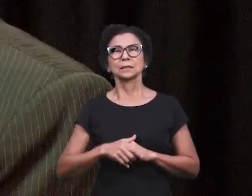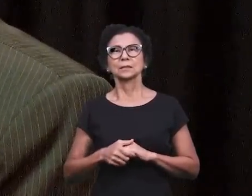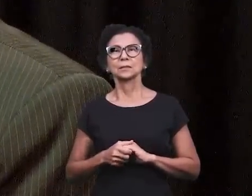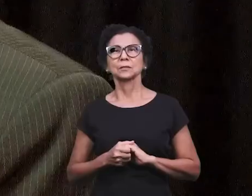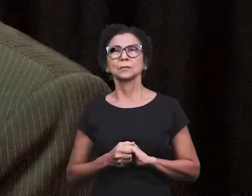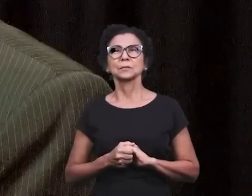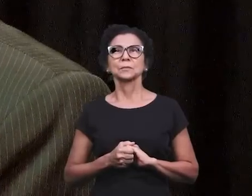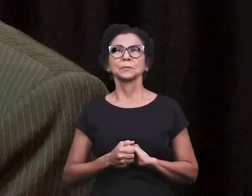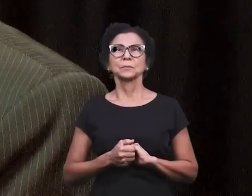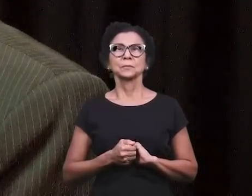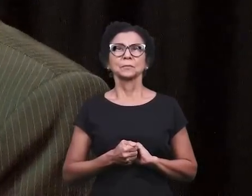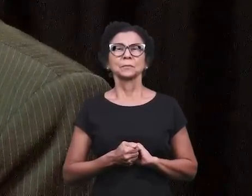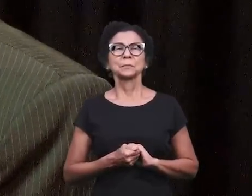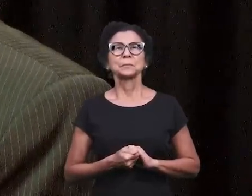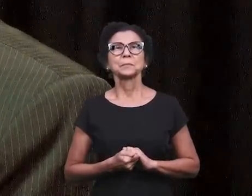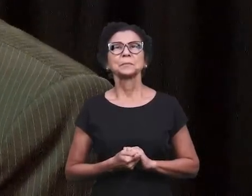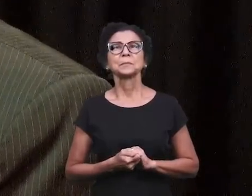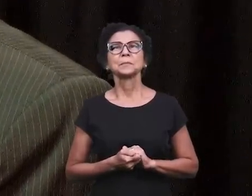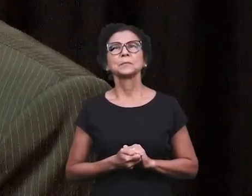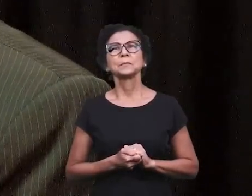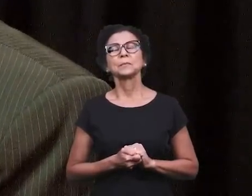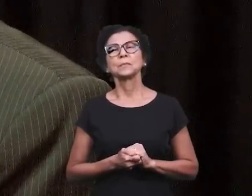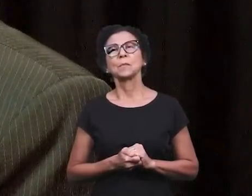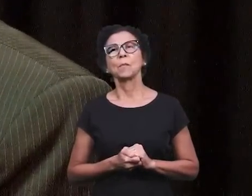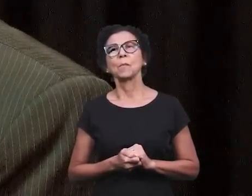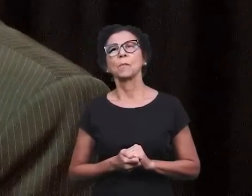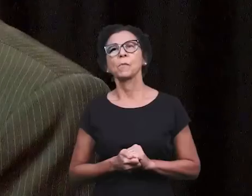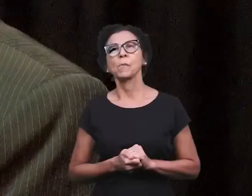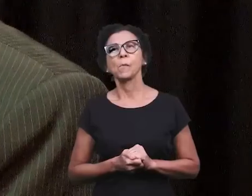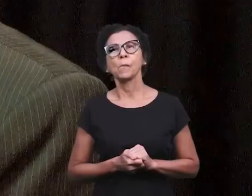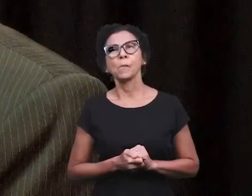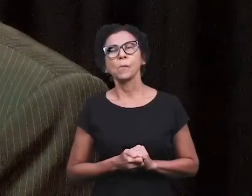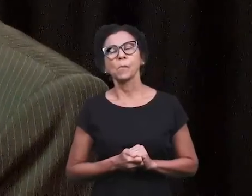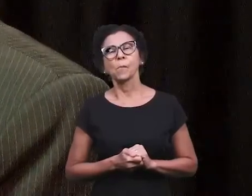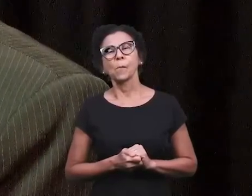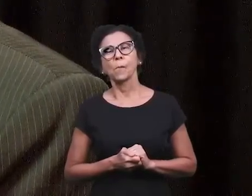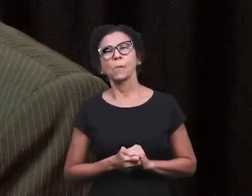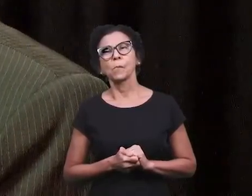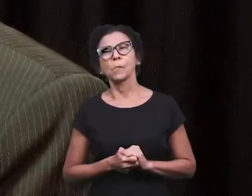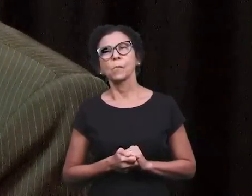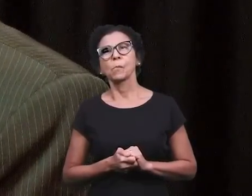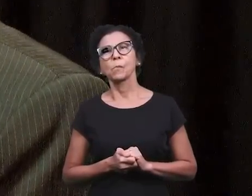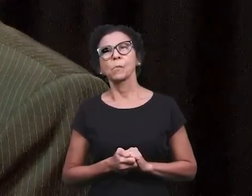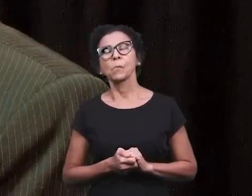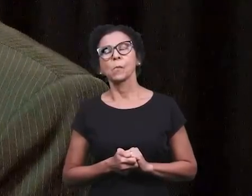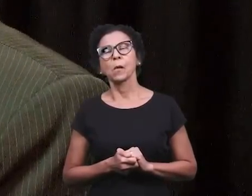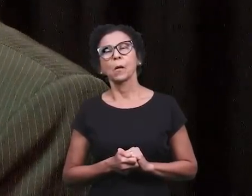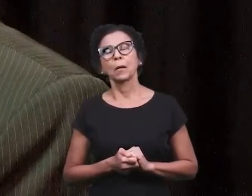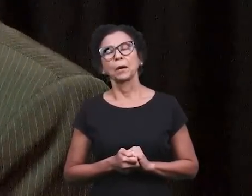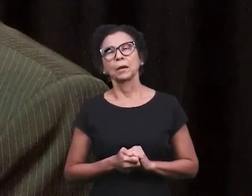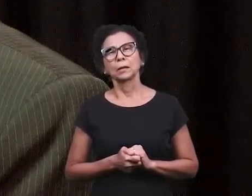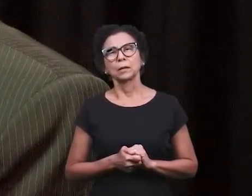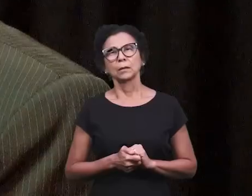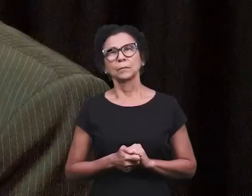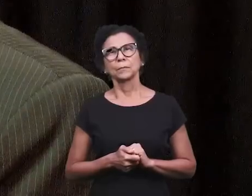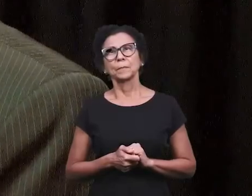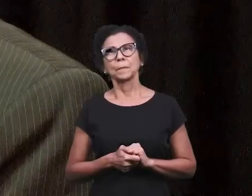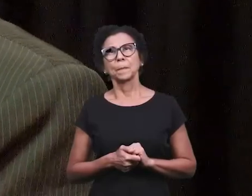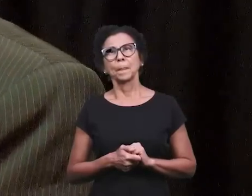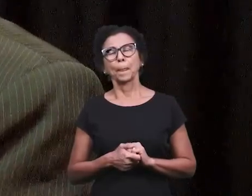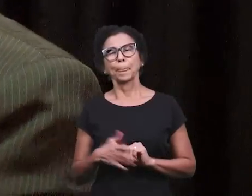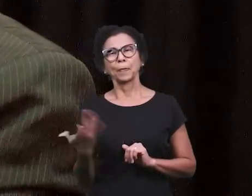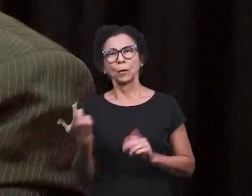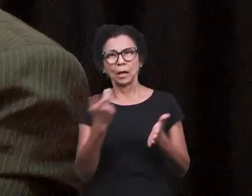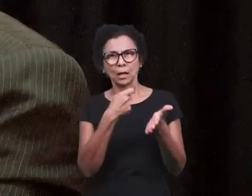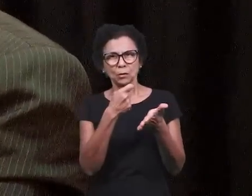no registro ela fica um pouco não tão evidente, né? Mas que